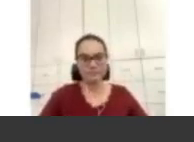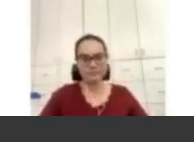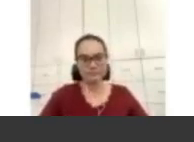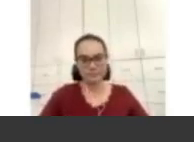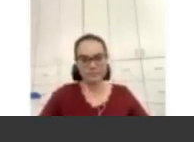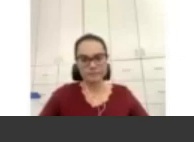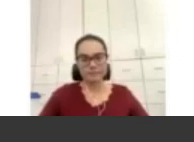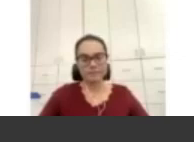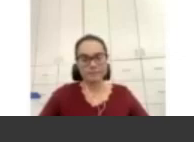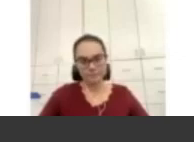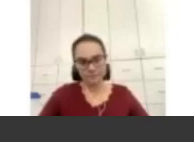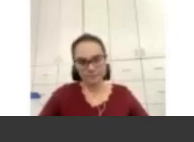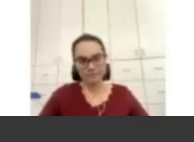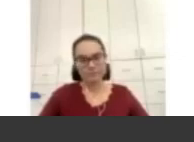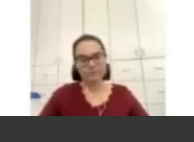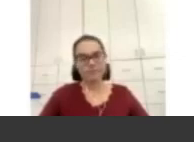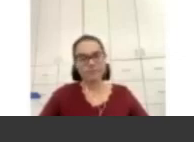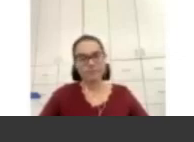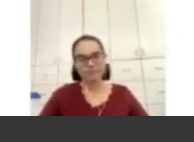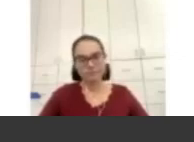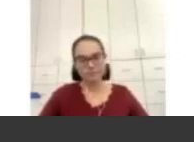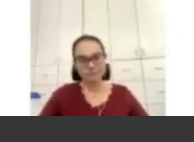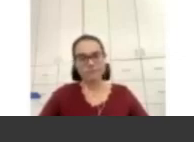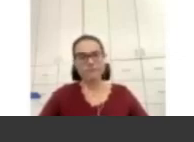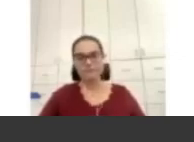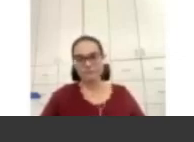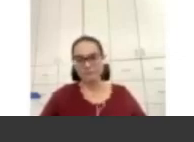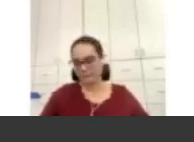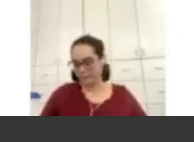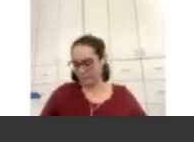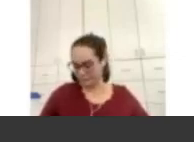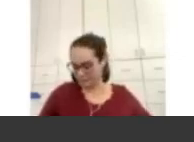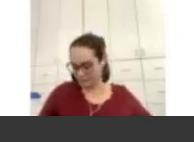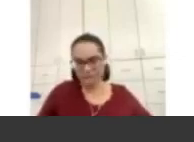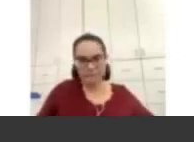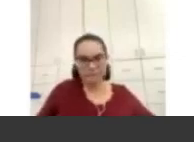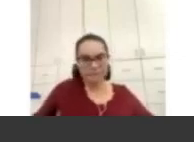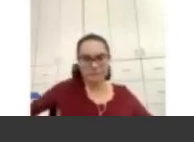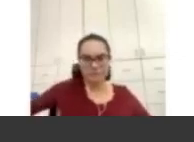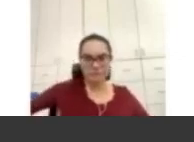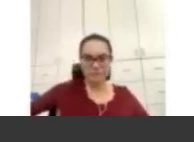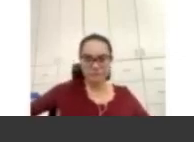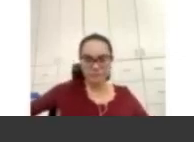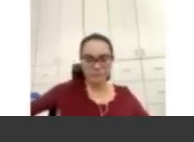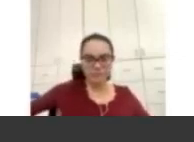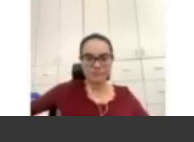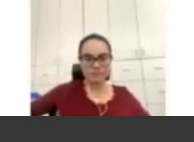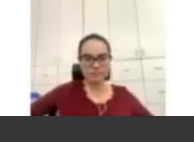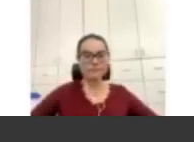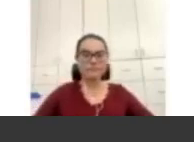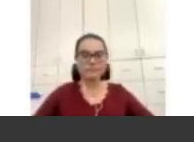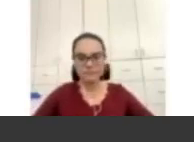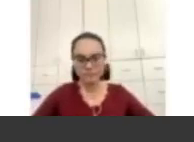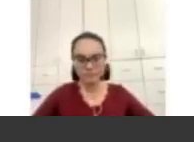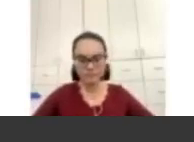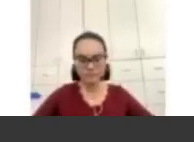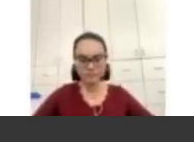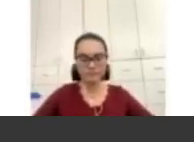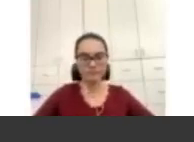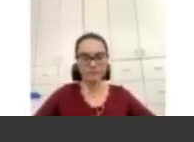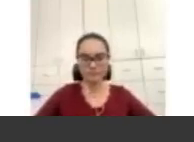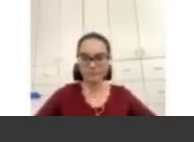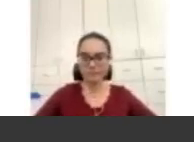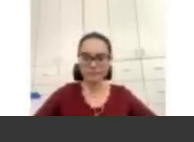conduta para um paciente, mas são muitas informações, às vezes a gente tem dificuldade de acesso a isso, principalmente o profissional que está na ponta, enfim, eventualmente com uma demanda